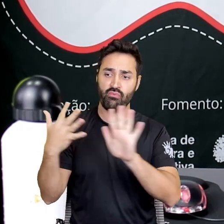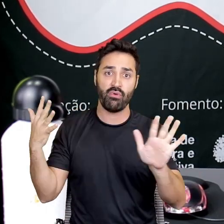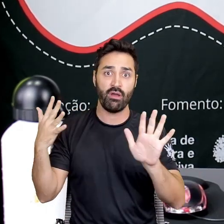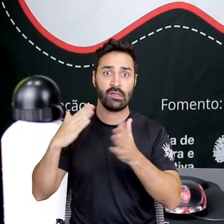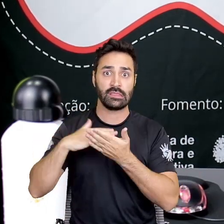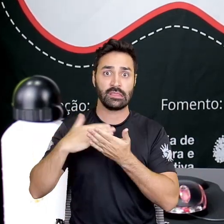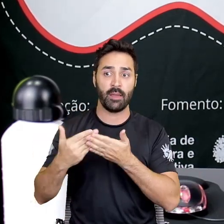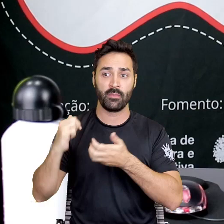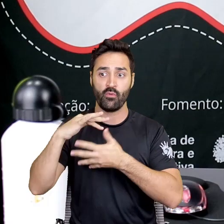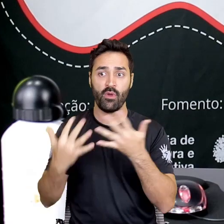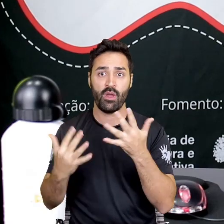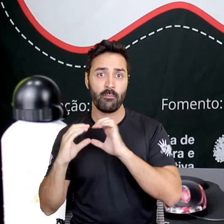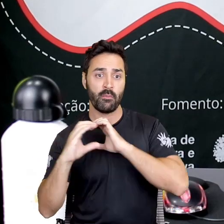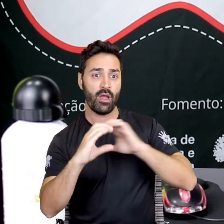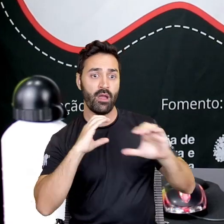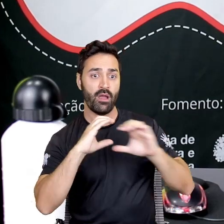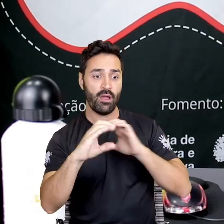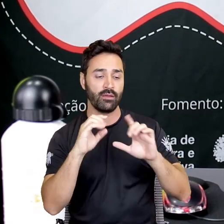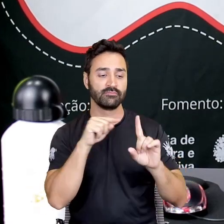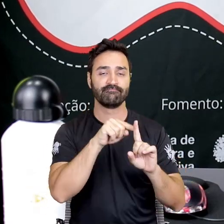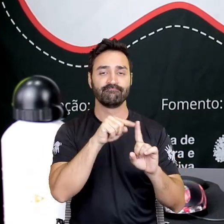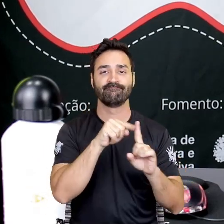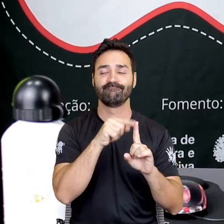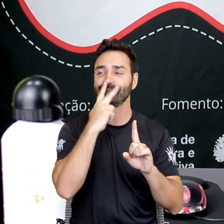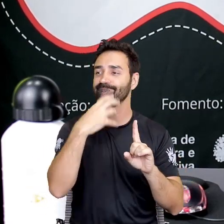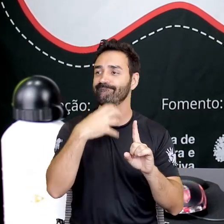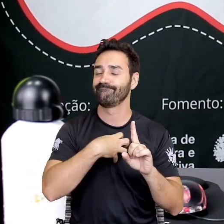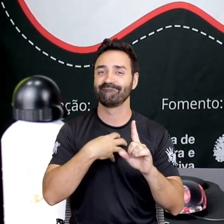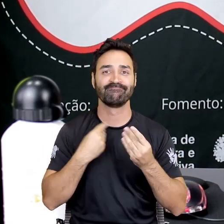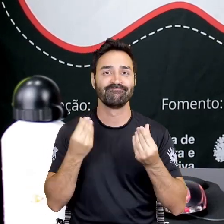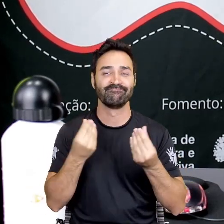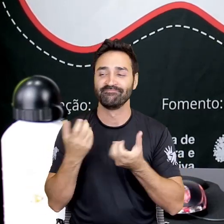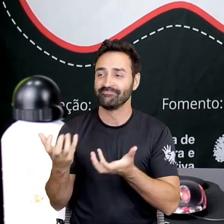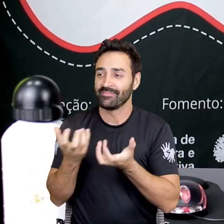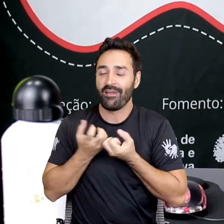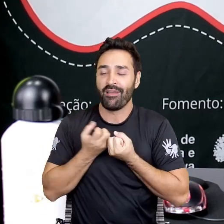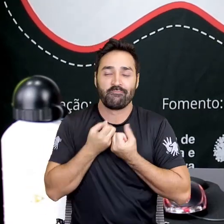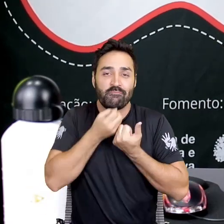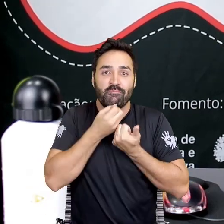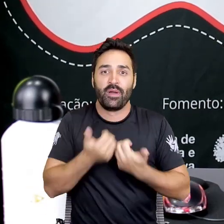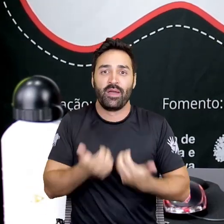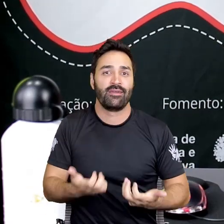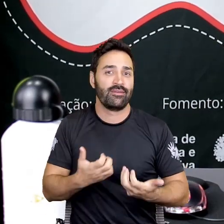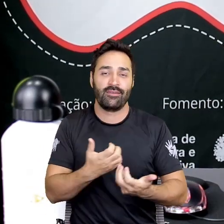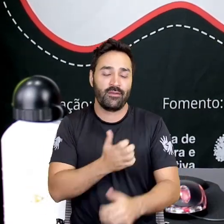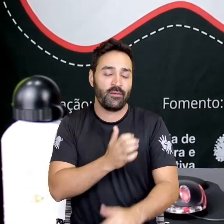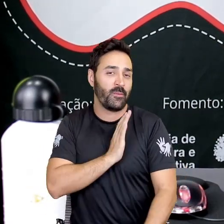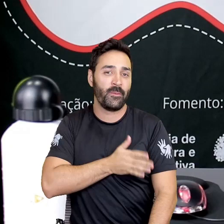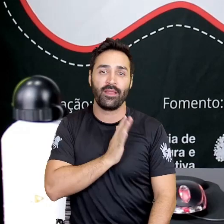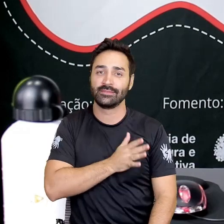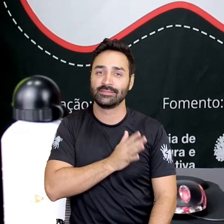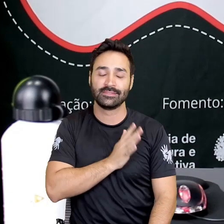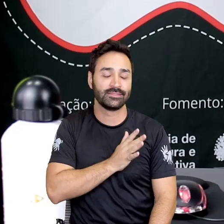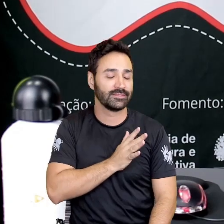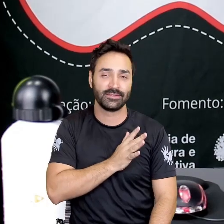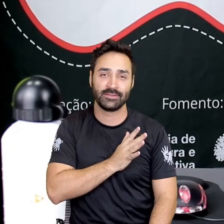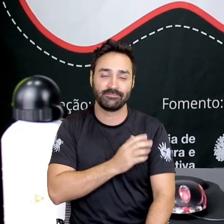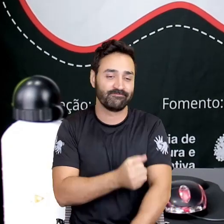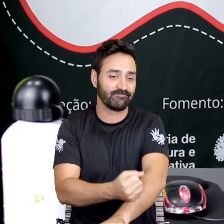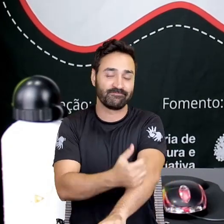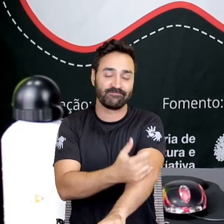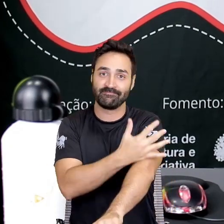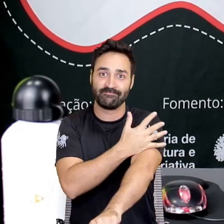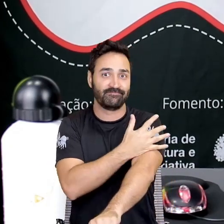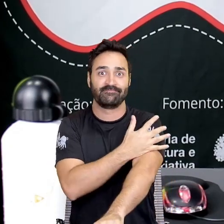um acolhimento e traz aquele calorzinho no coração que não tem explicação. E você vê isso nos olhos da